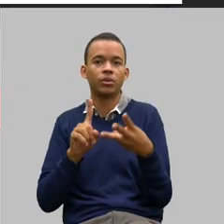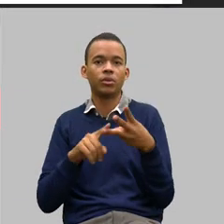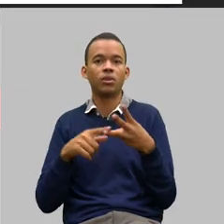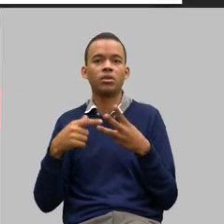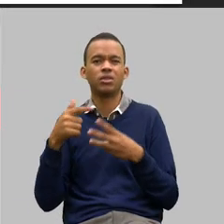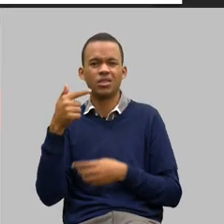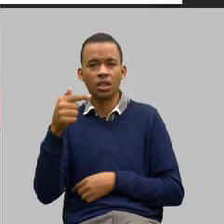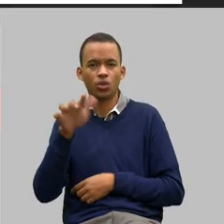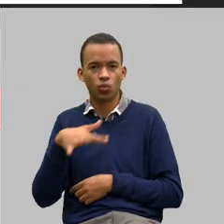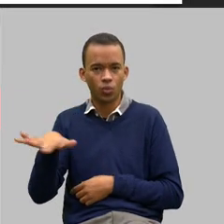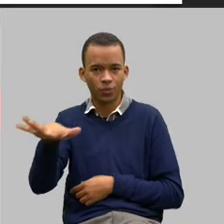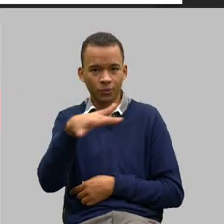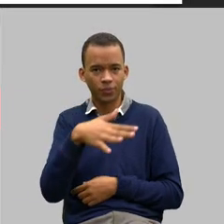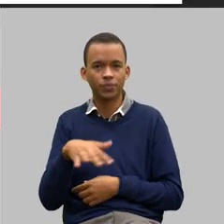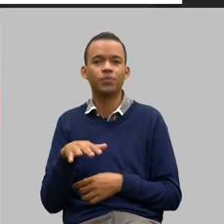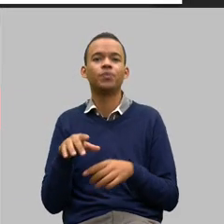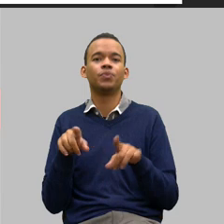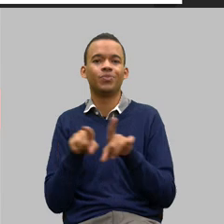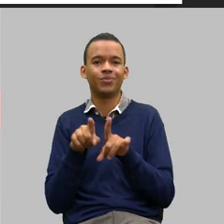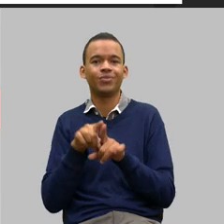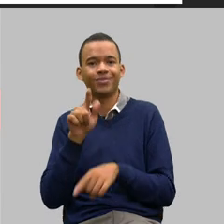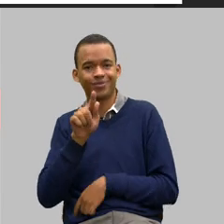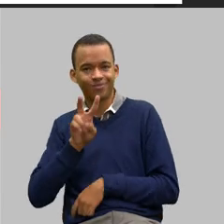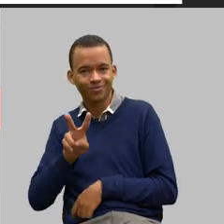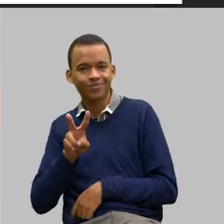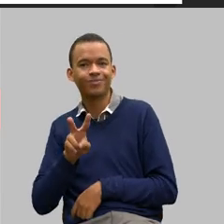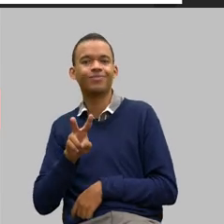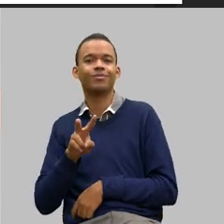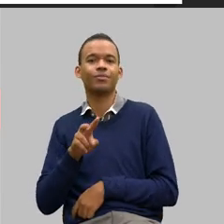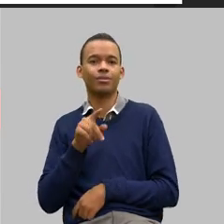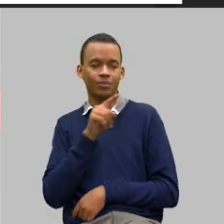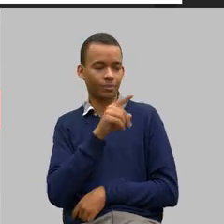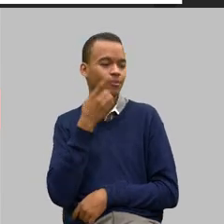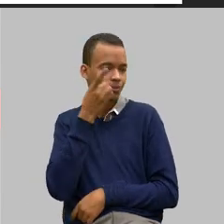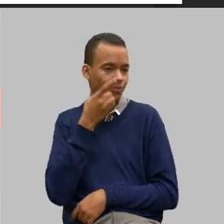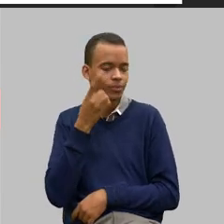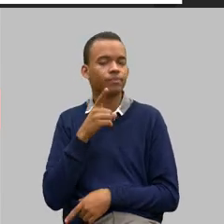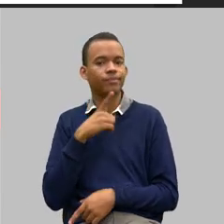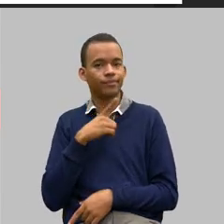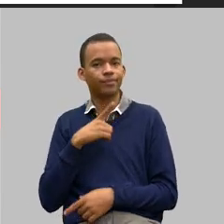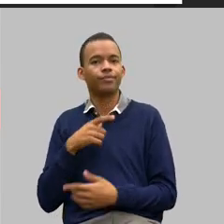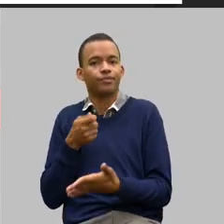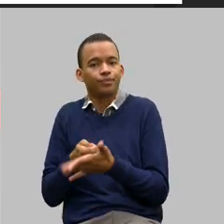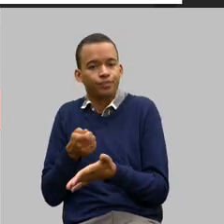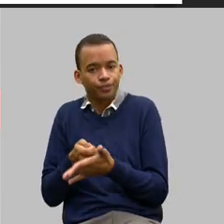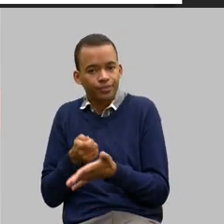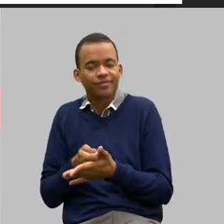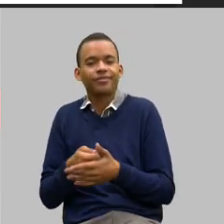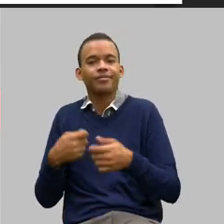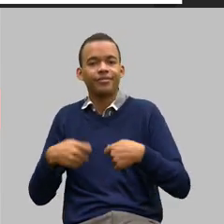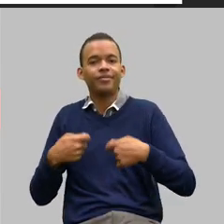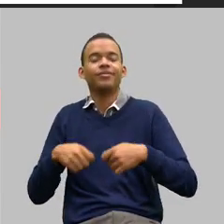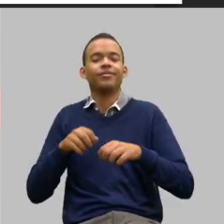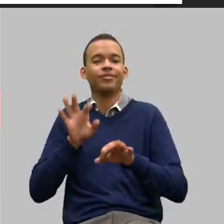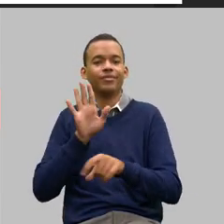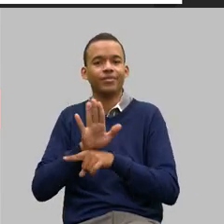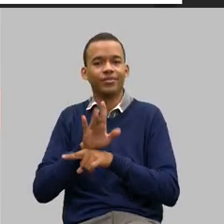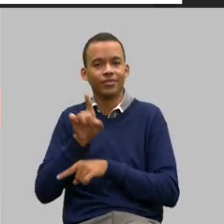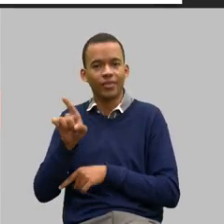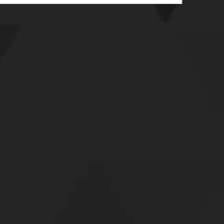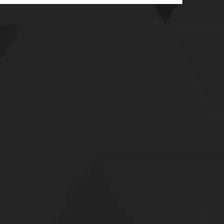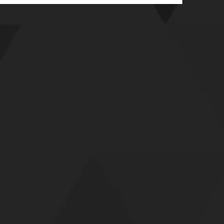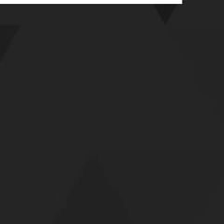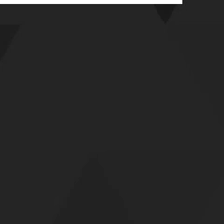Ines que o senhor foi né sempre teve aí atuante defendendo cobrando e essa obra tá caminhando Graças a Deus bem